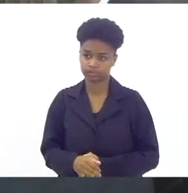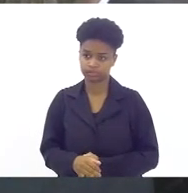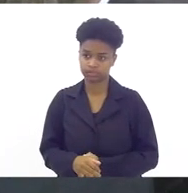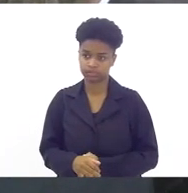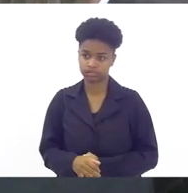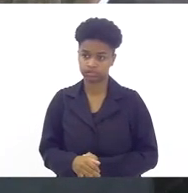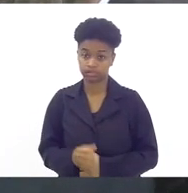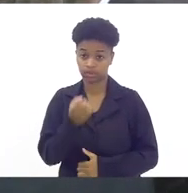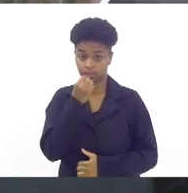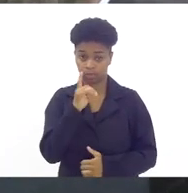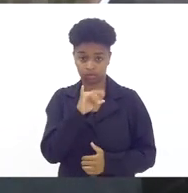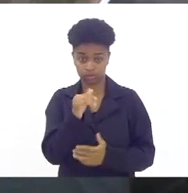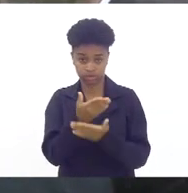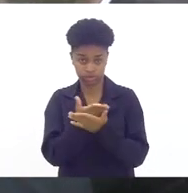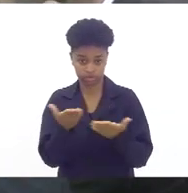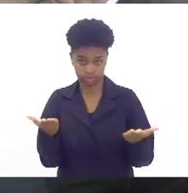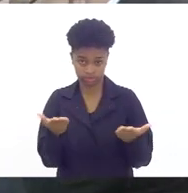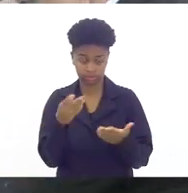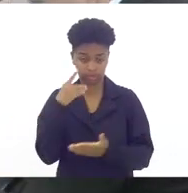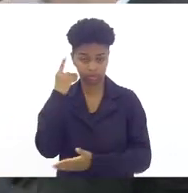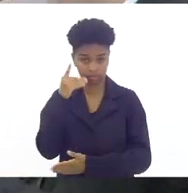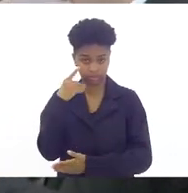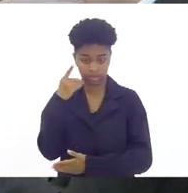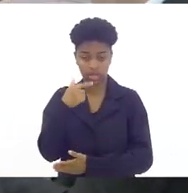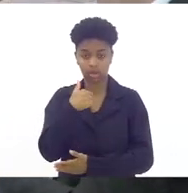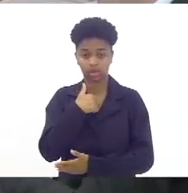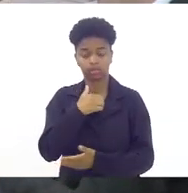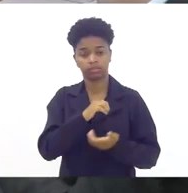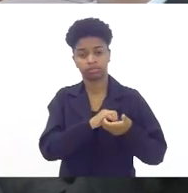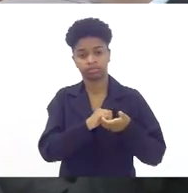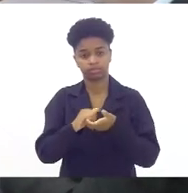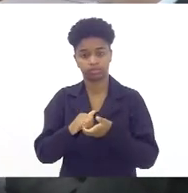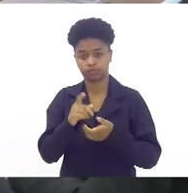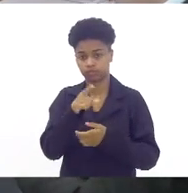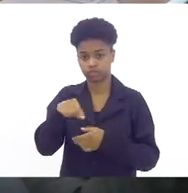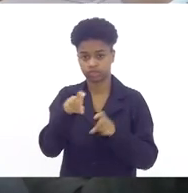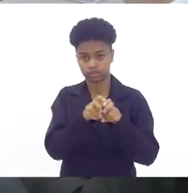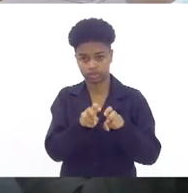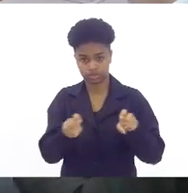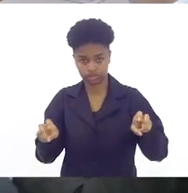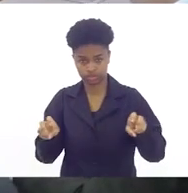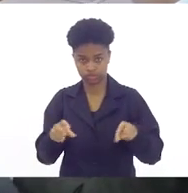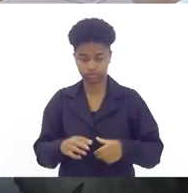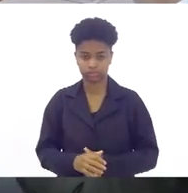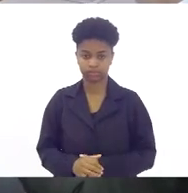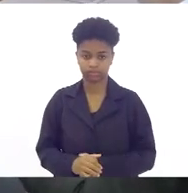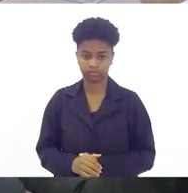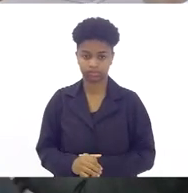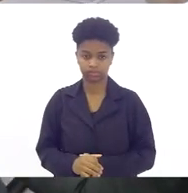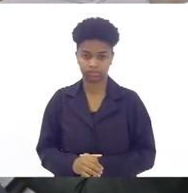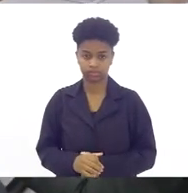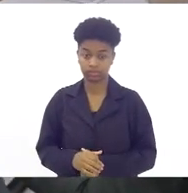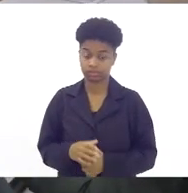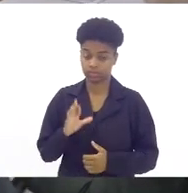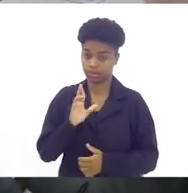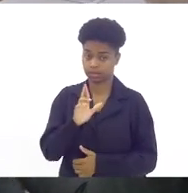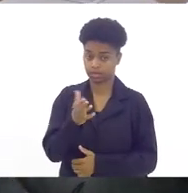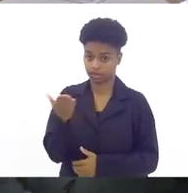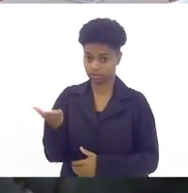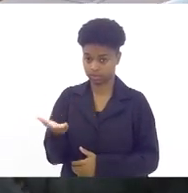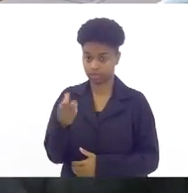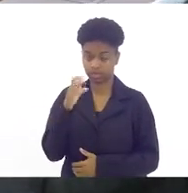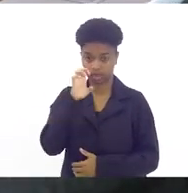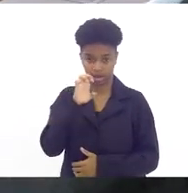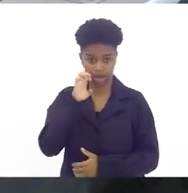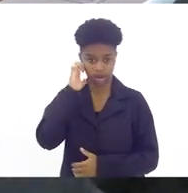Bom dia deputada quero fazer uma saudação à mesa é na figura da senhora e quero